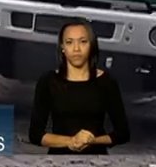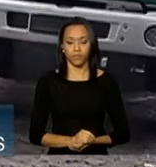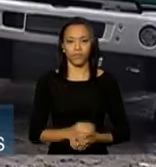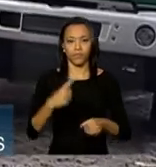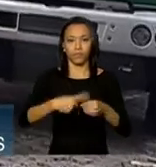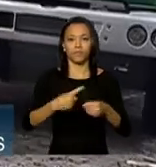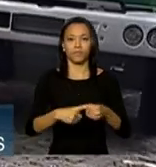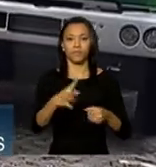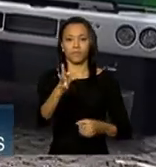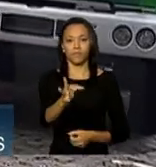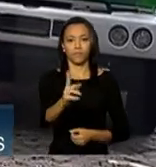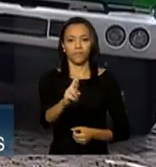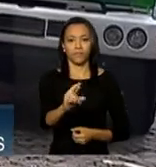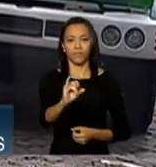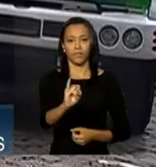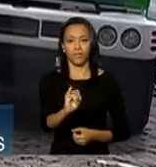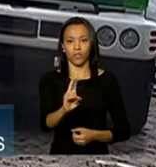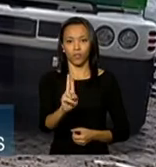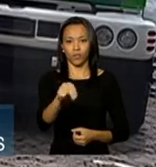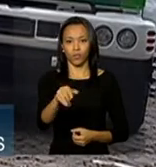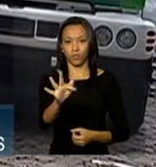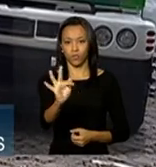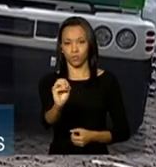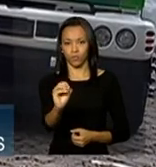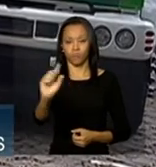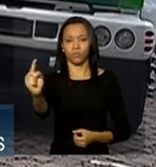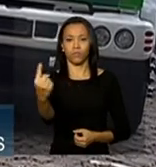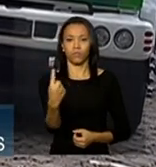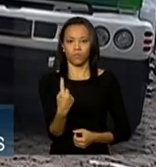Triunfo, Mauro Fornari Poeta.